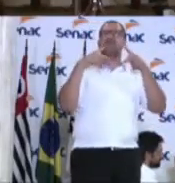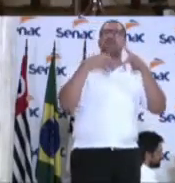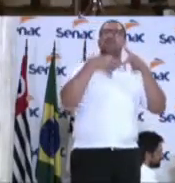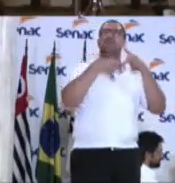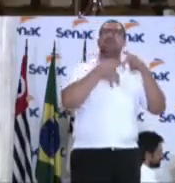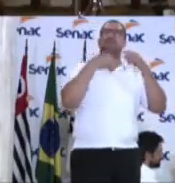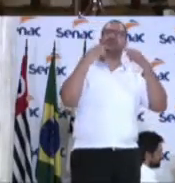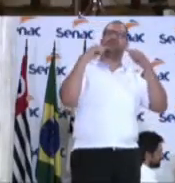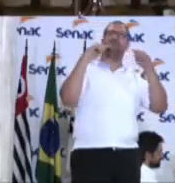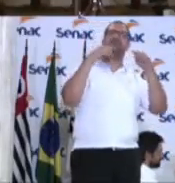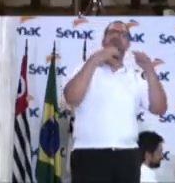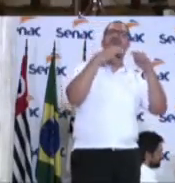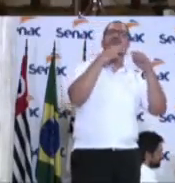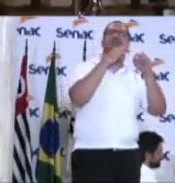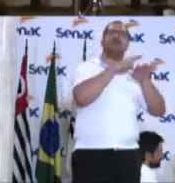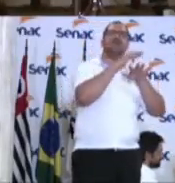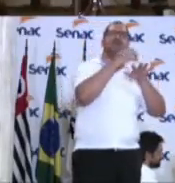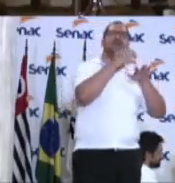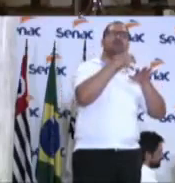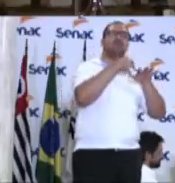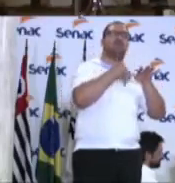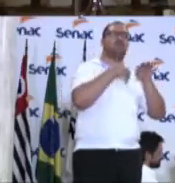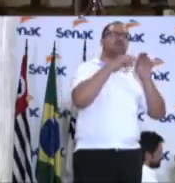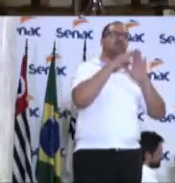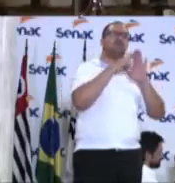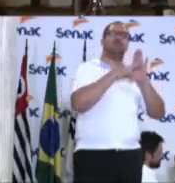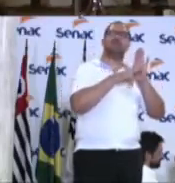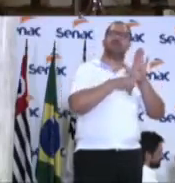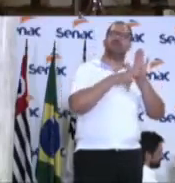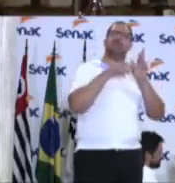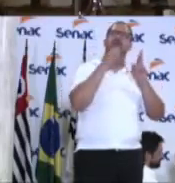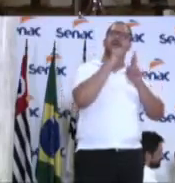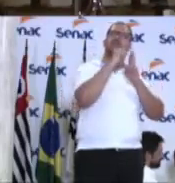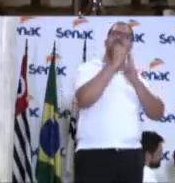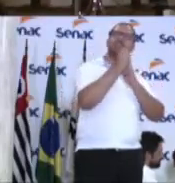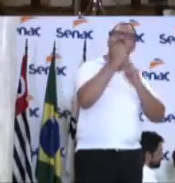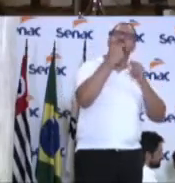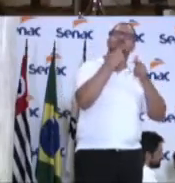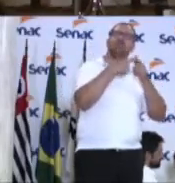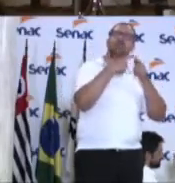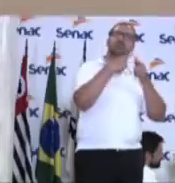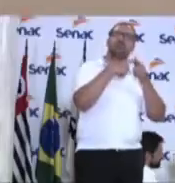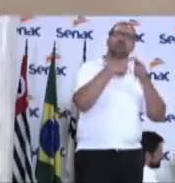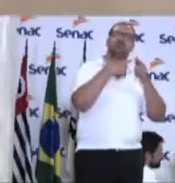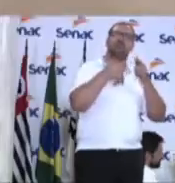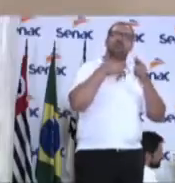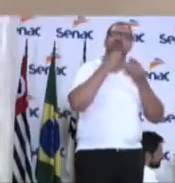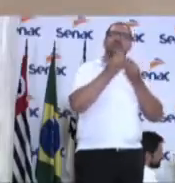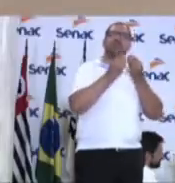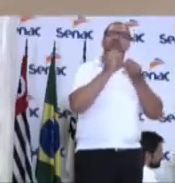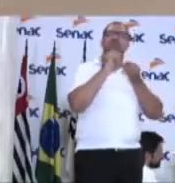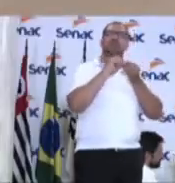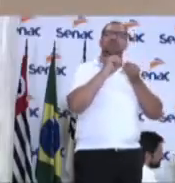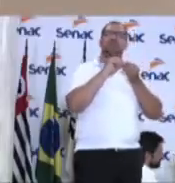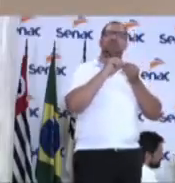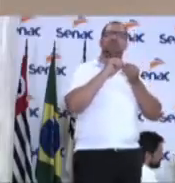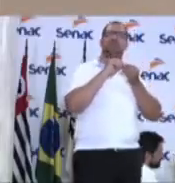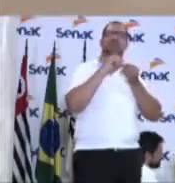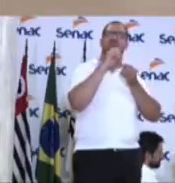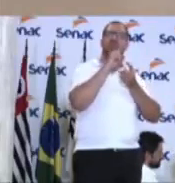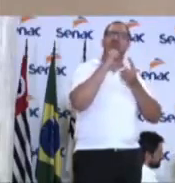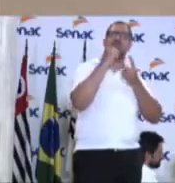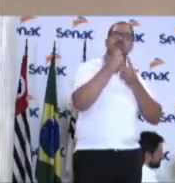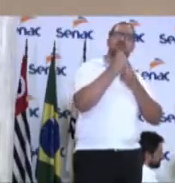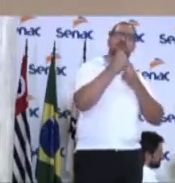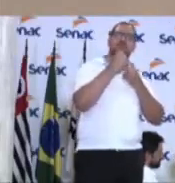ser um agente de mudança, muitas vezes ela é um retrato da sociedade, né? Então, Se a sociedade é machista, a propaganda é machista, né? A sociedade muda